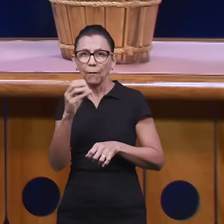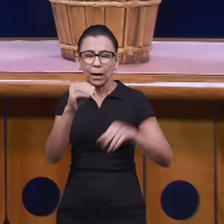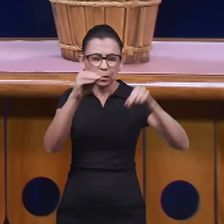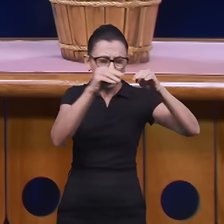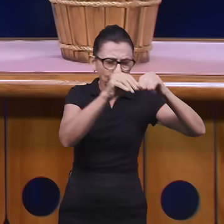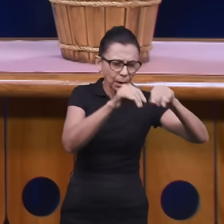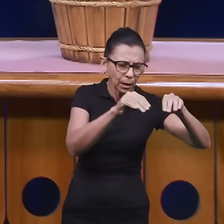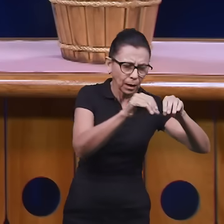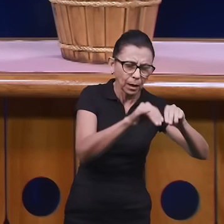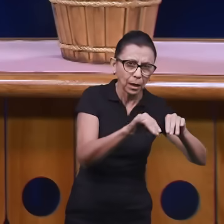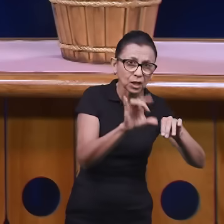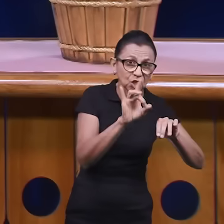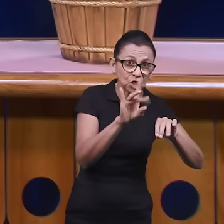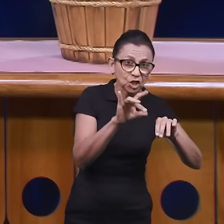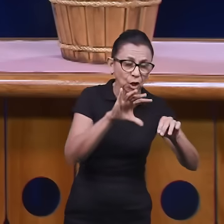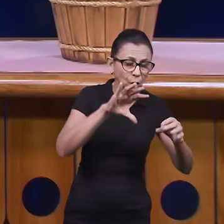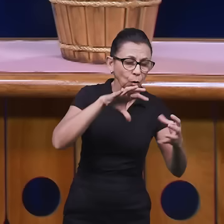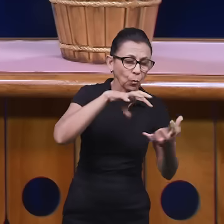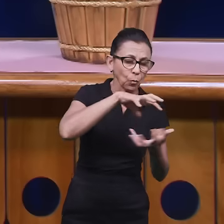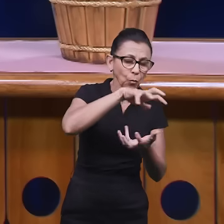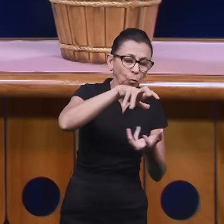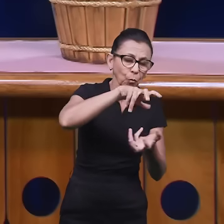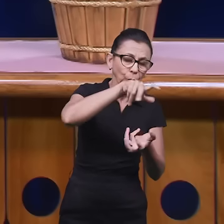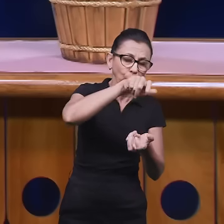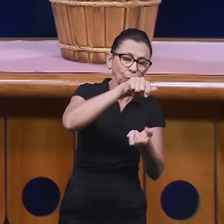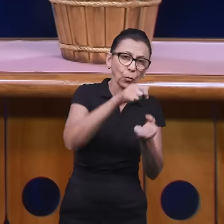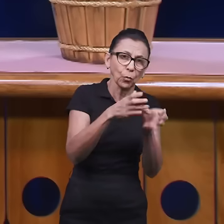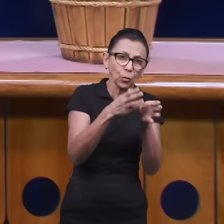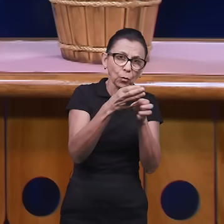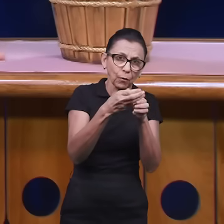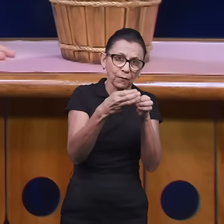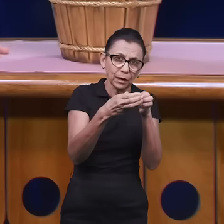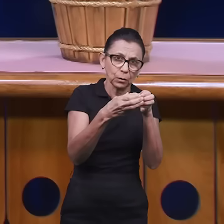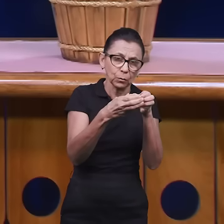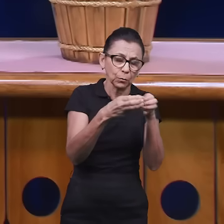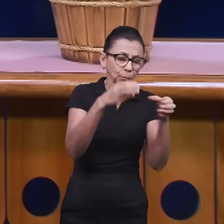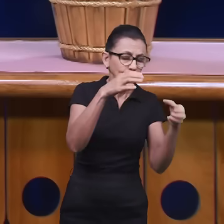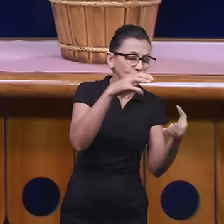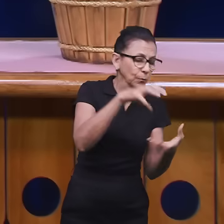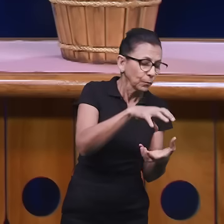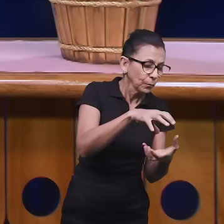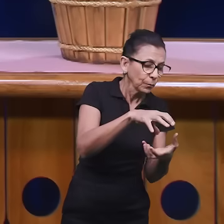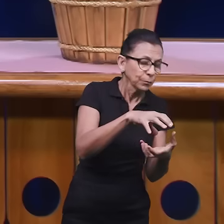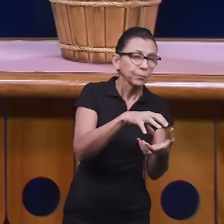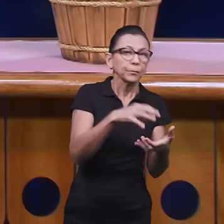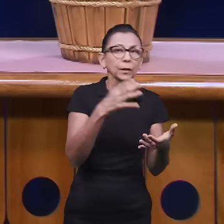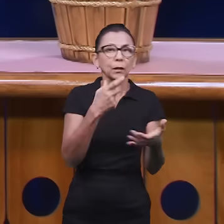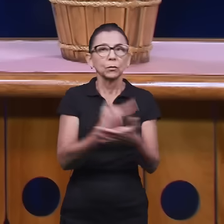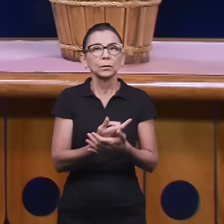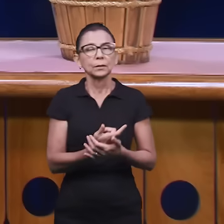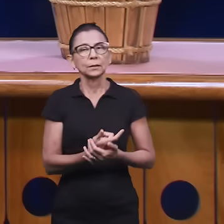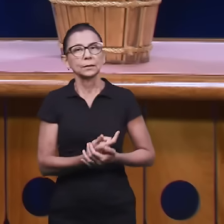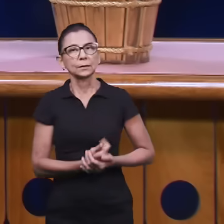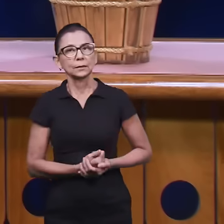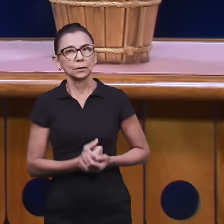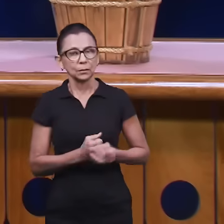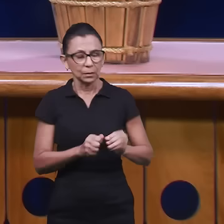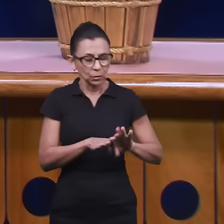volta e olha, e na verdade toda a eira estava seca e o